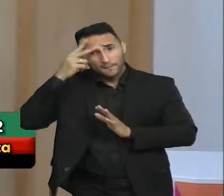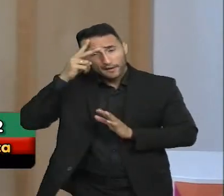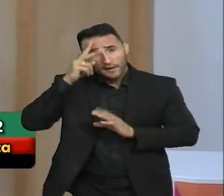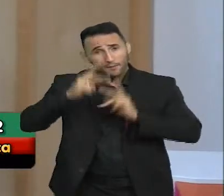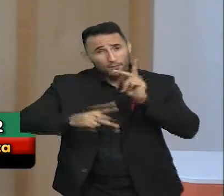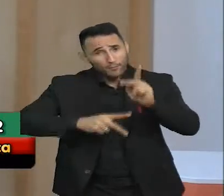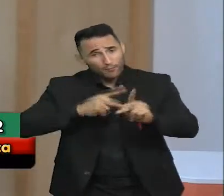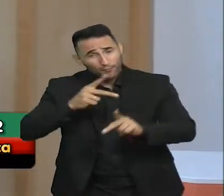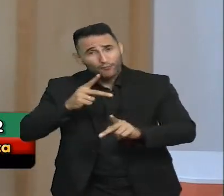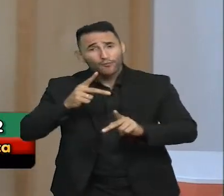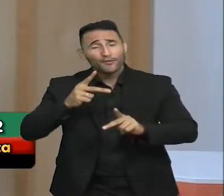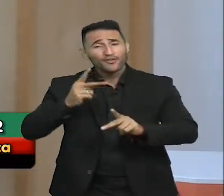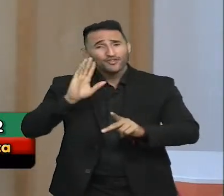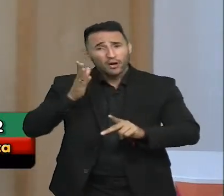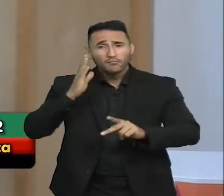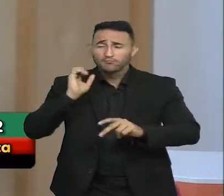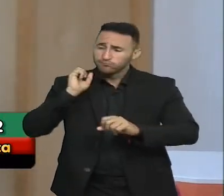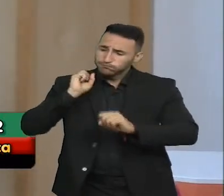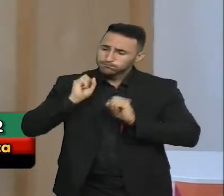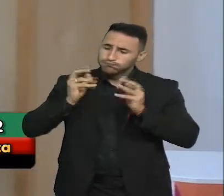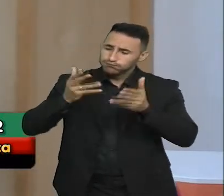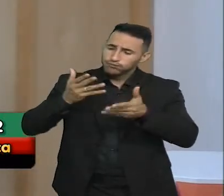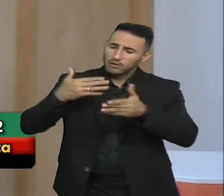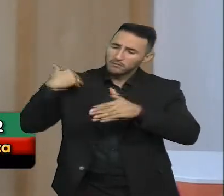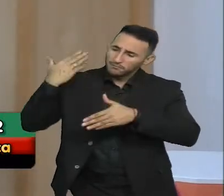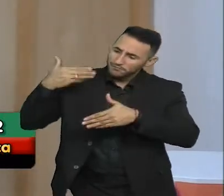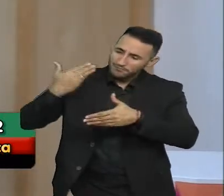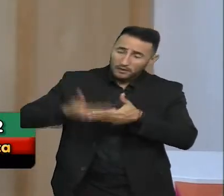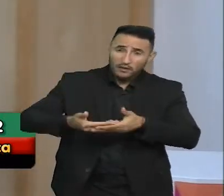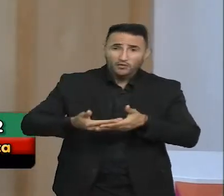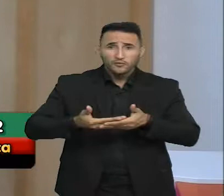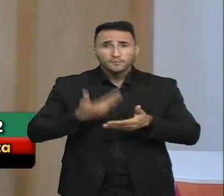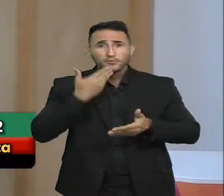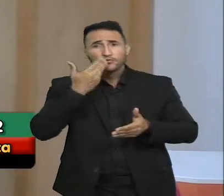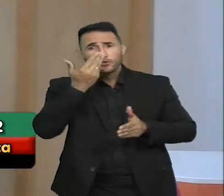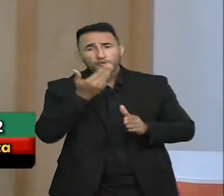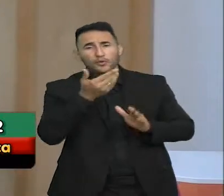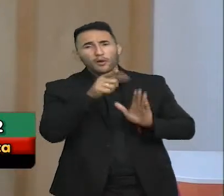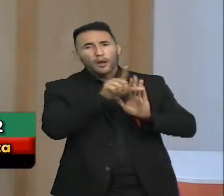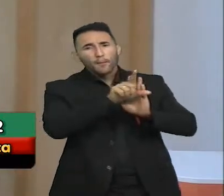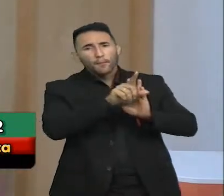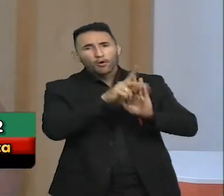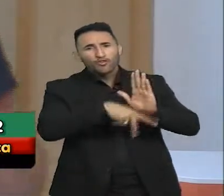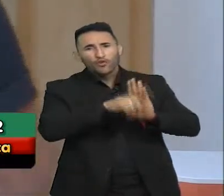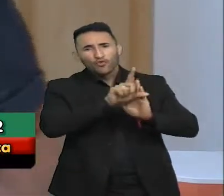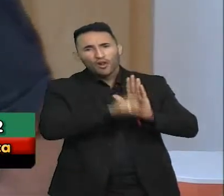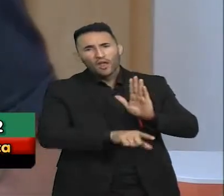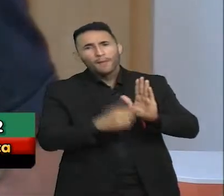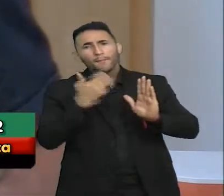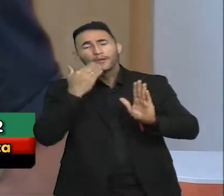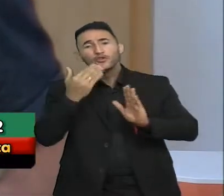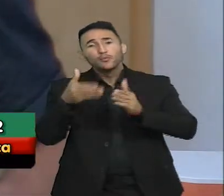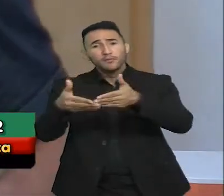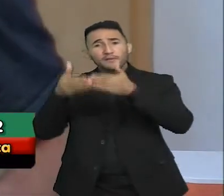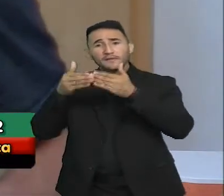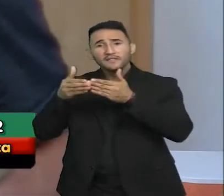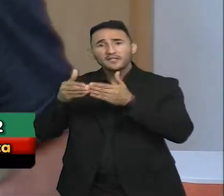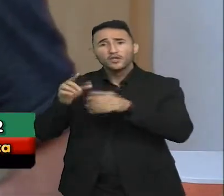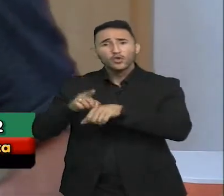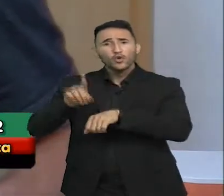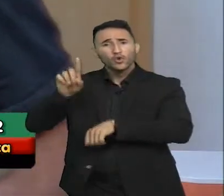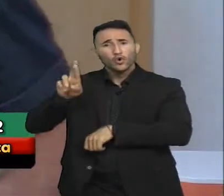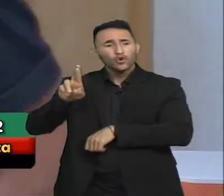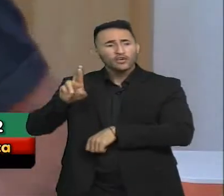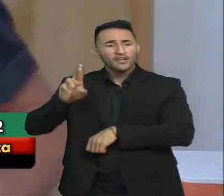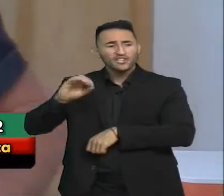nas ações. Quando a gente trouxe o projeto de lei, a gente pediu permissão, sabe para quem? Dr. Jader, Dr. Eldio, eu falei com ele, nós